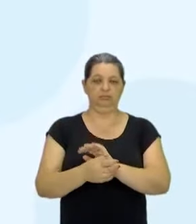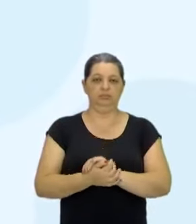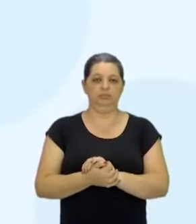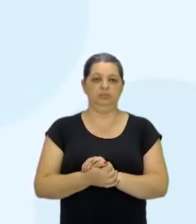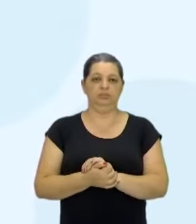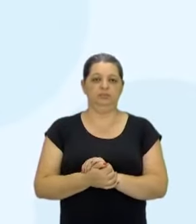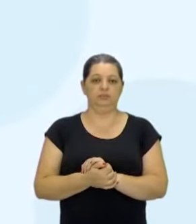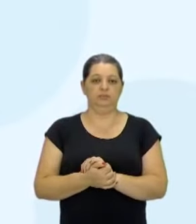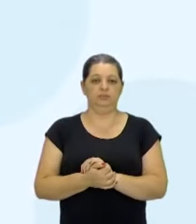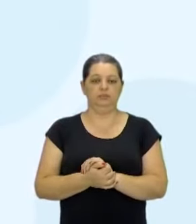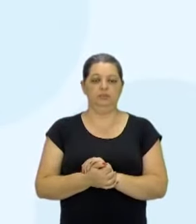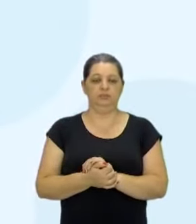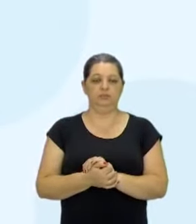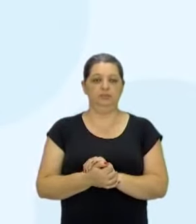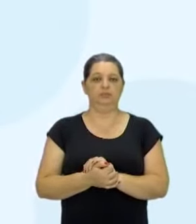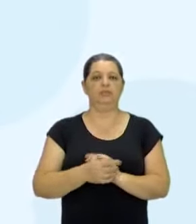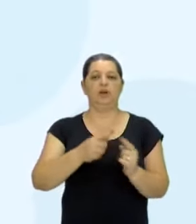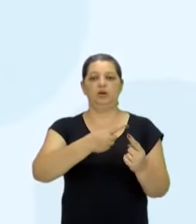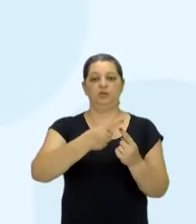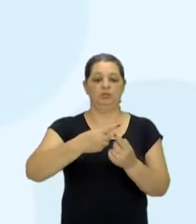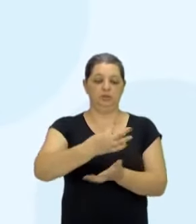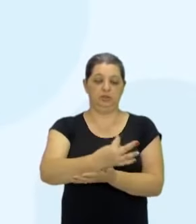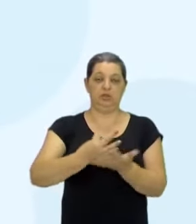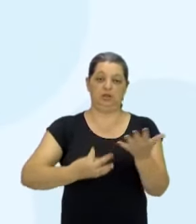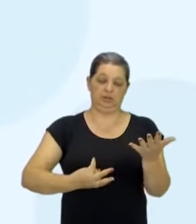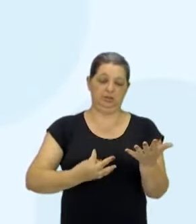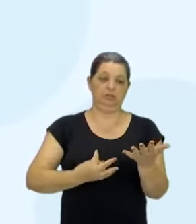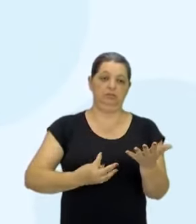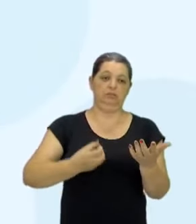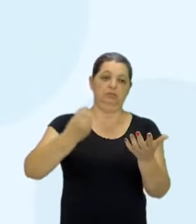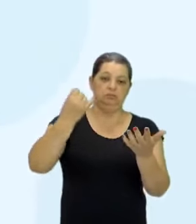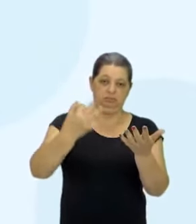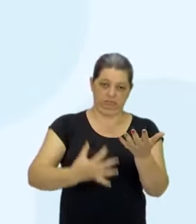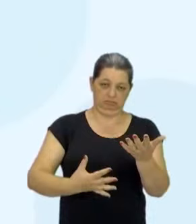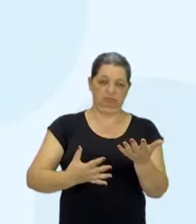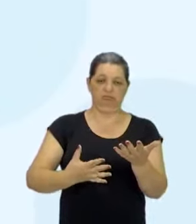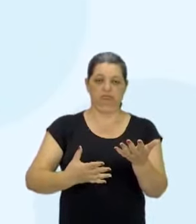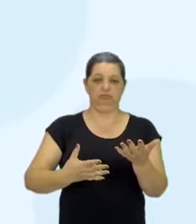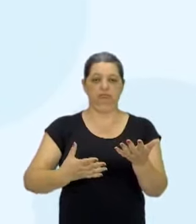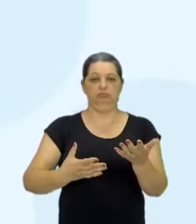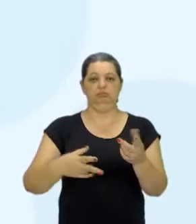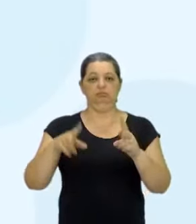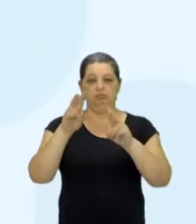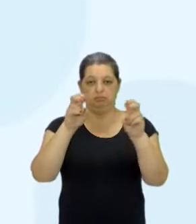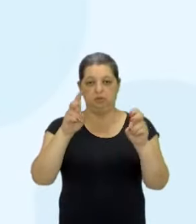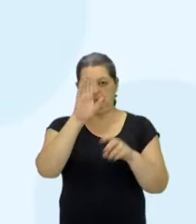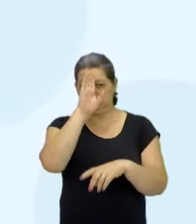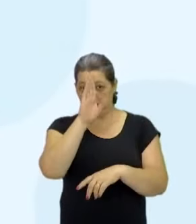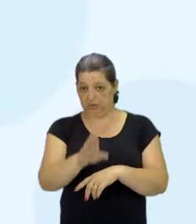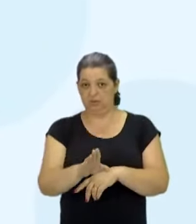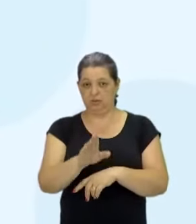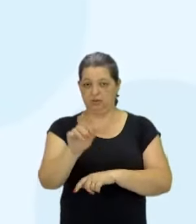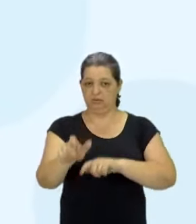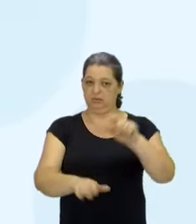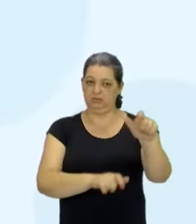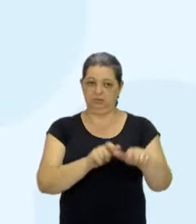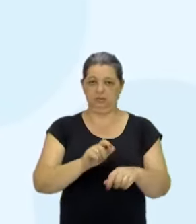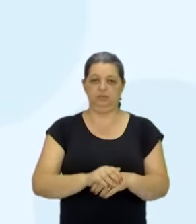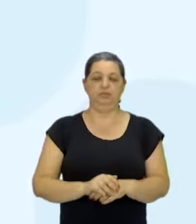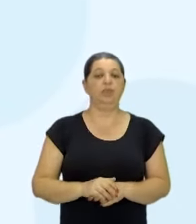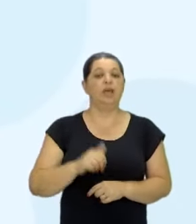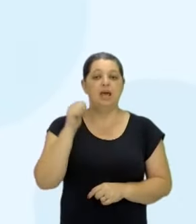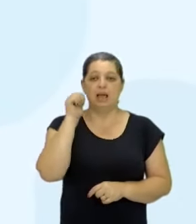a biography, né? Que é um tipo de texto onde a gente relata os fatos principais de uma personalidade. E aqui a gente vai falar de uma